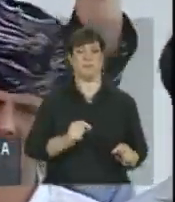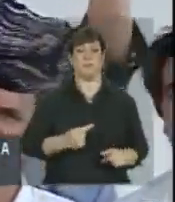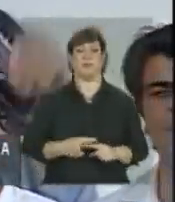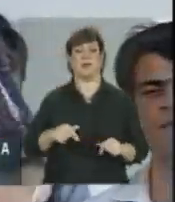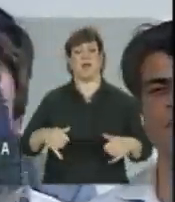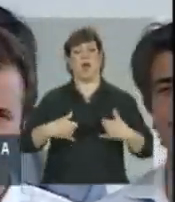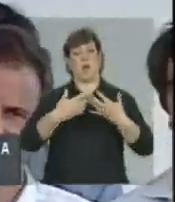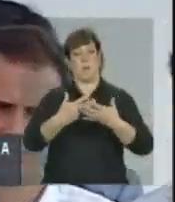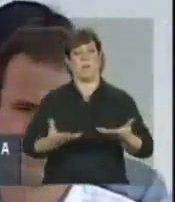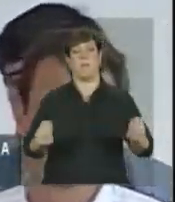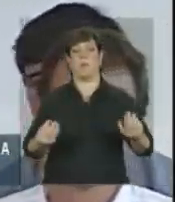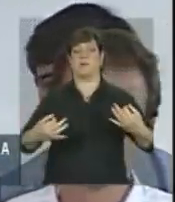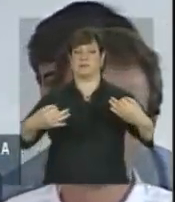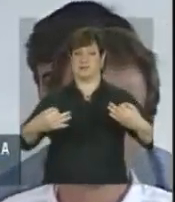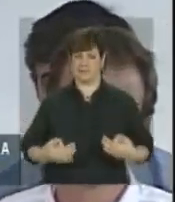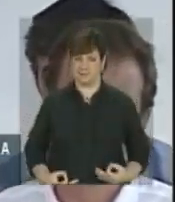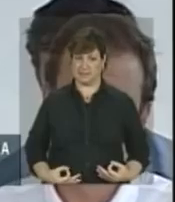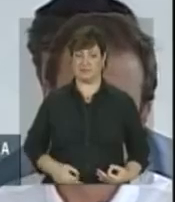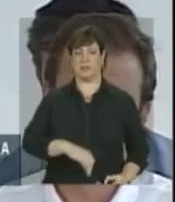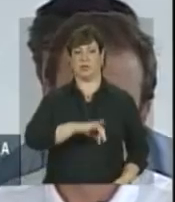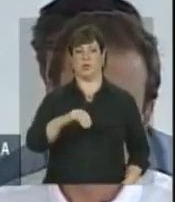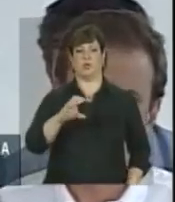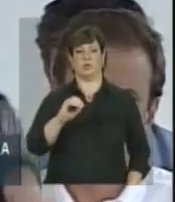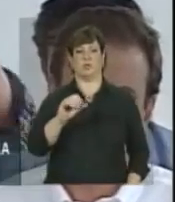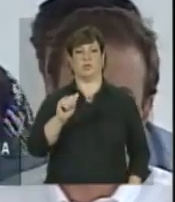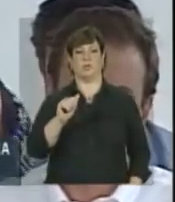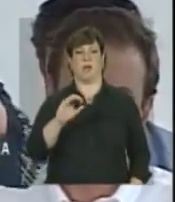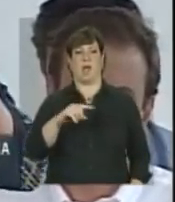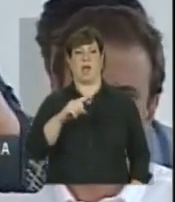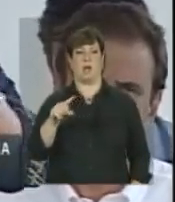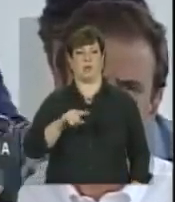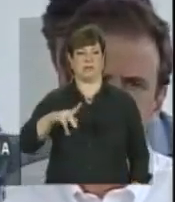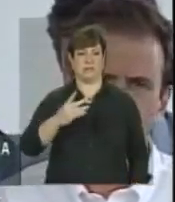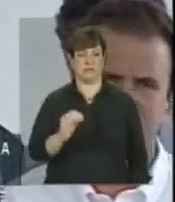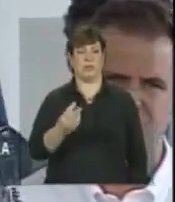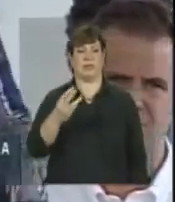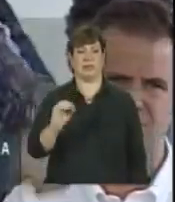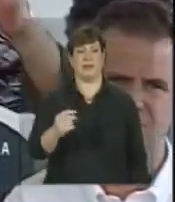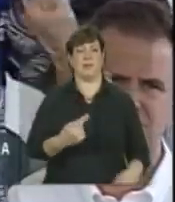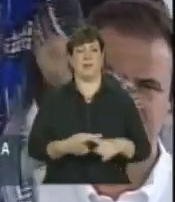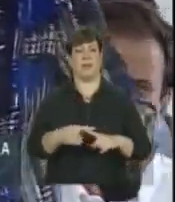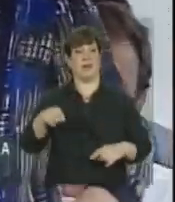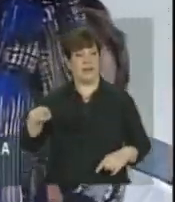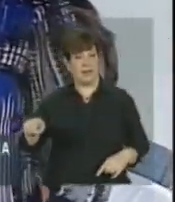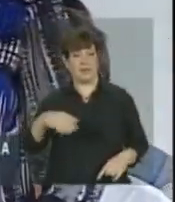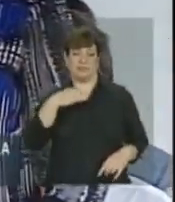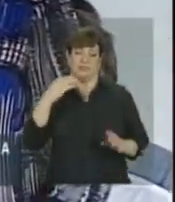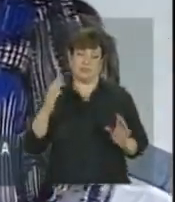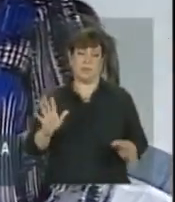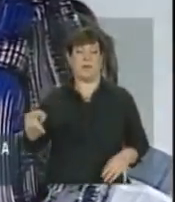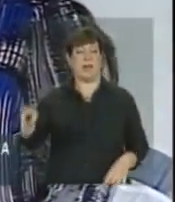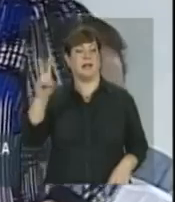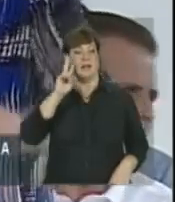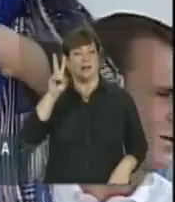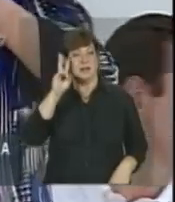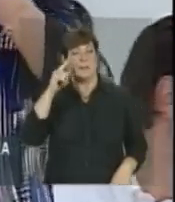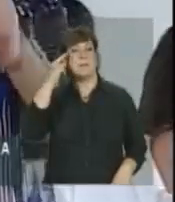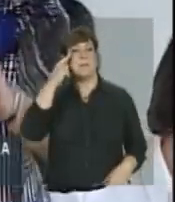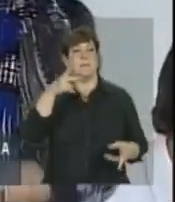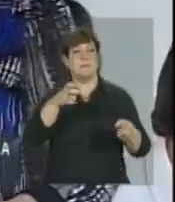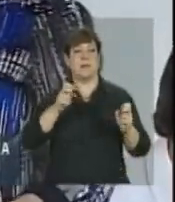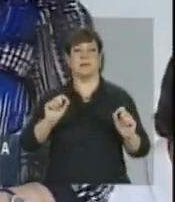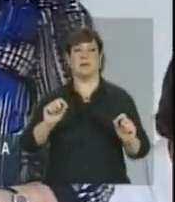homenagem muito correta ao Joãozinho 30, que percebia que o povo brasileiro não é